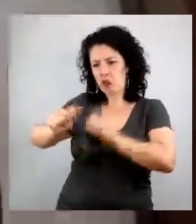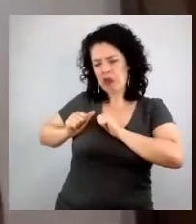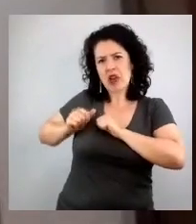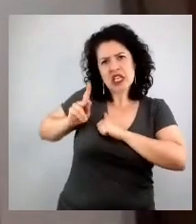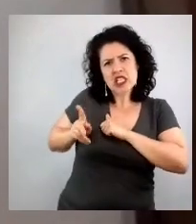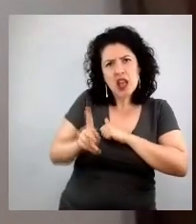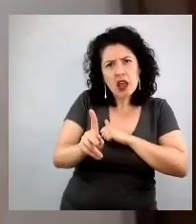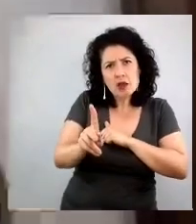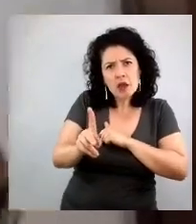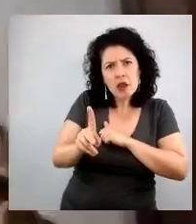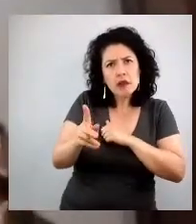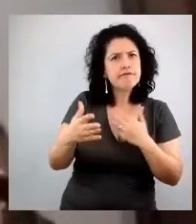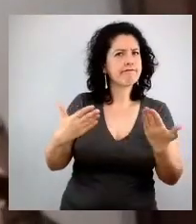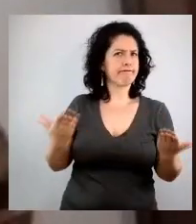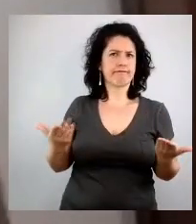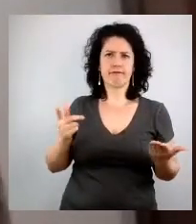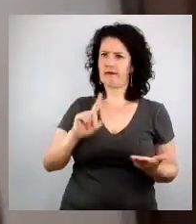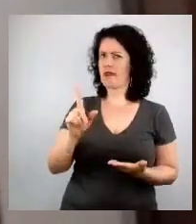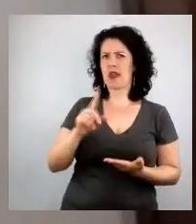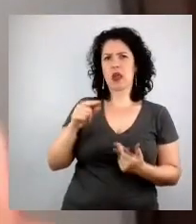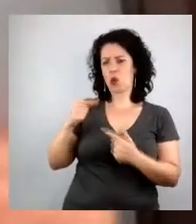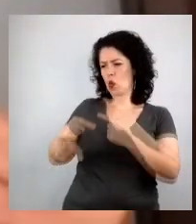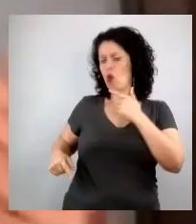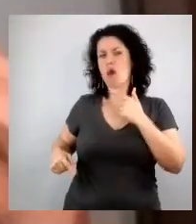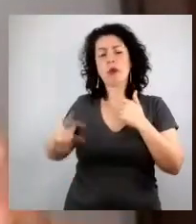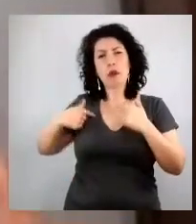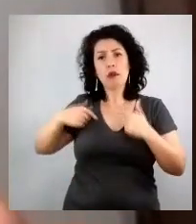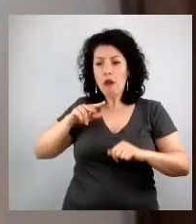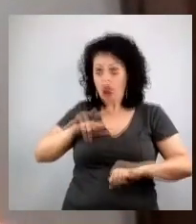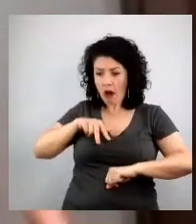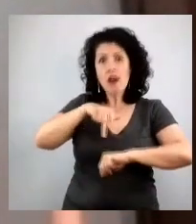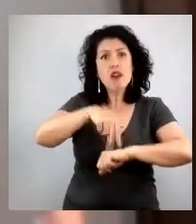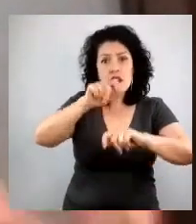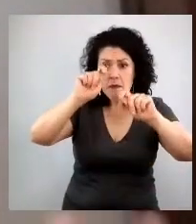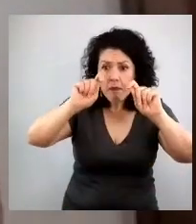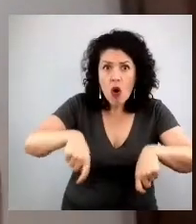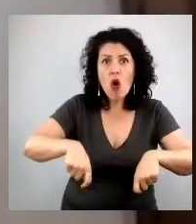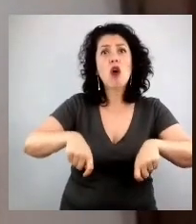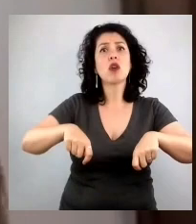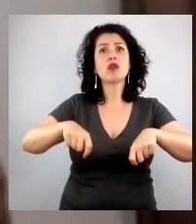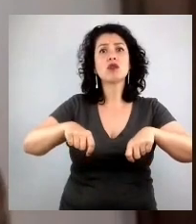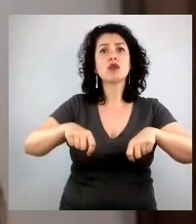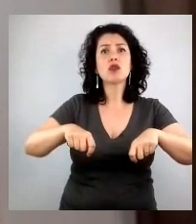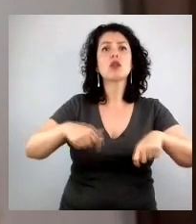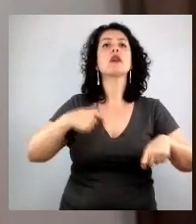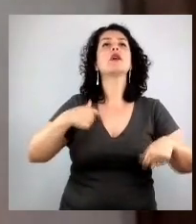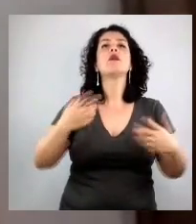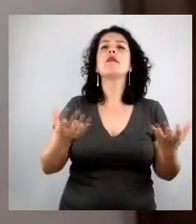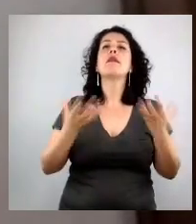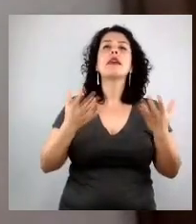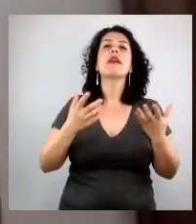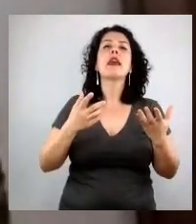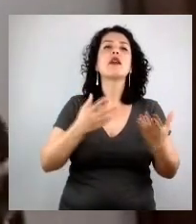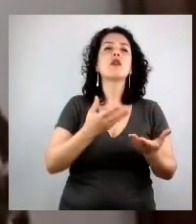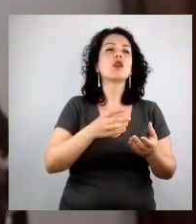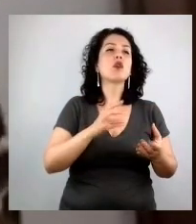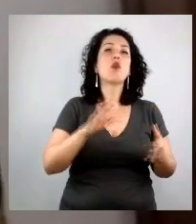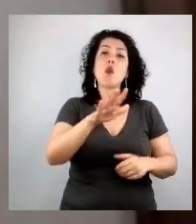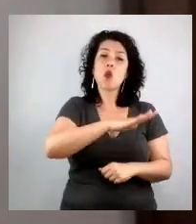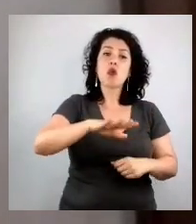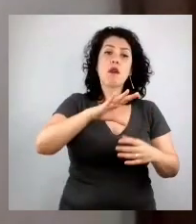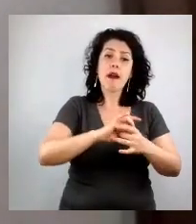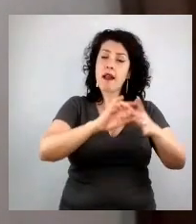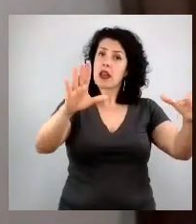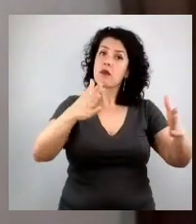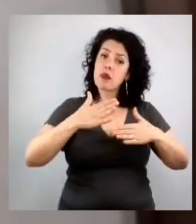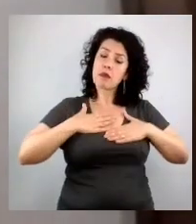fui colocado nesse lugar, eu estou aqui, eu quero ter, mas eu quero que esse lugar esteja tão disponível para mim quanto eu estou para ele.